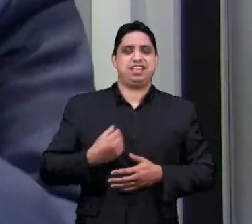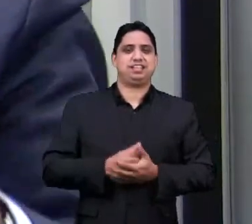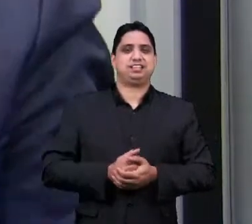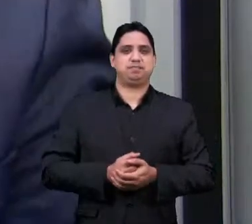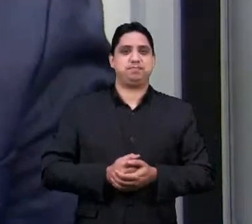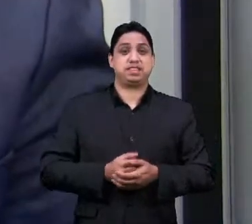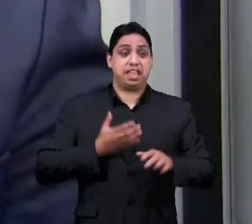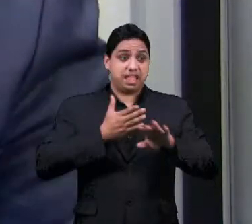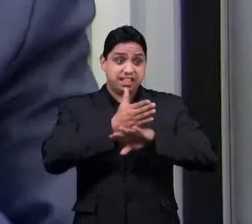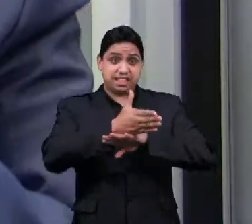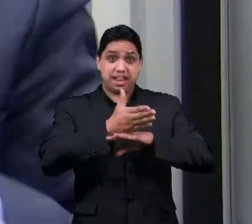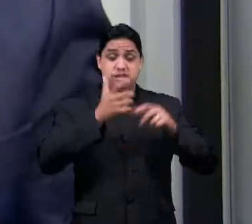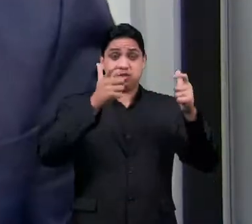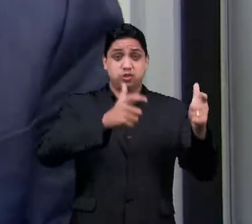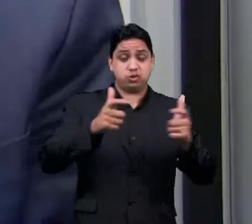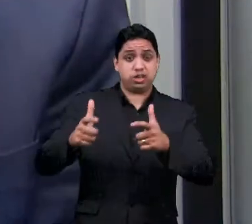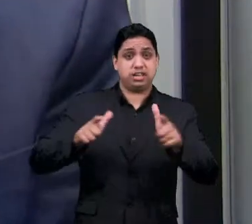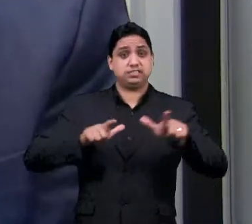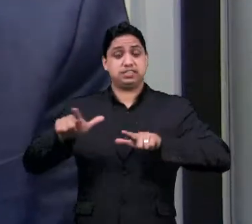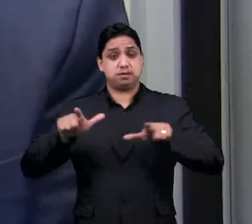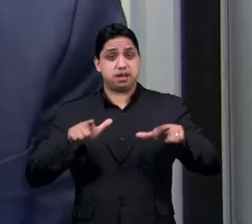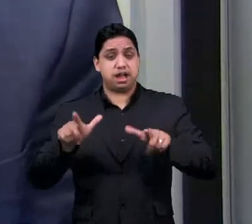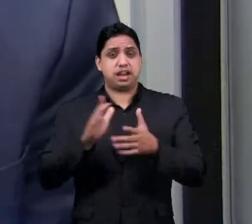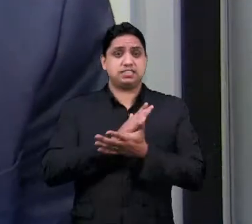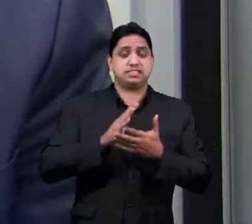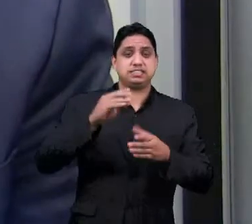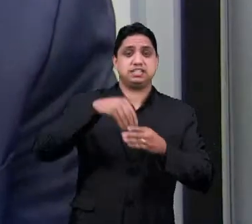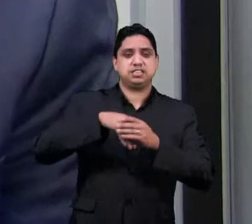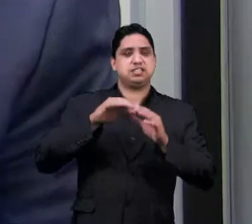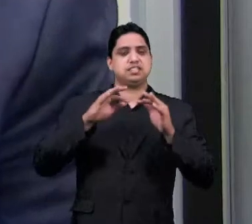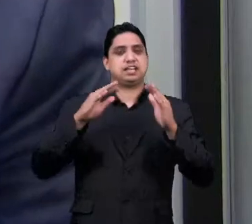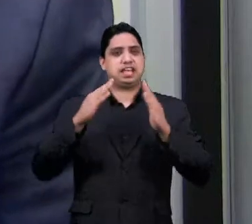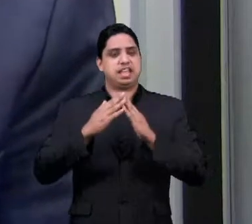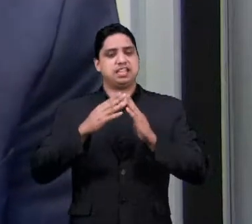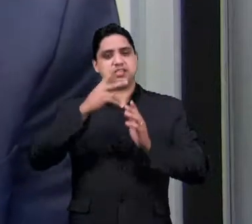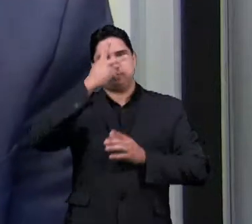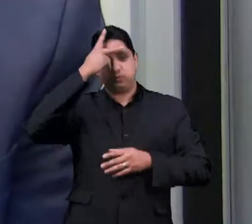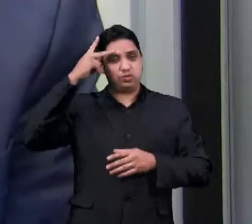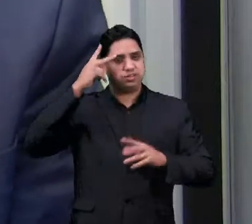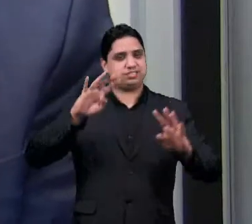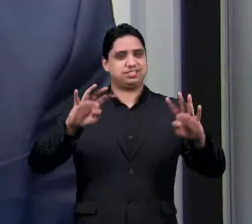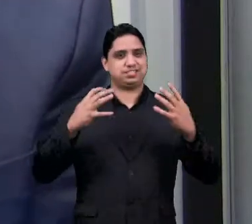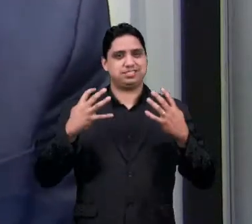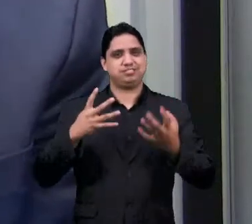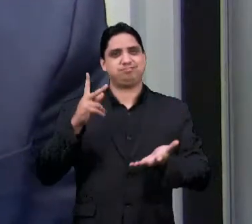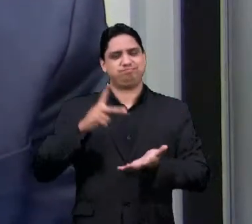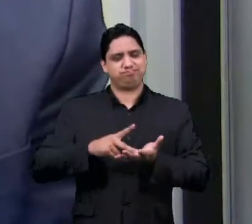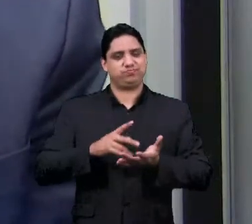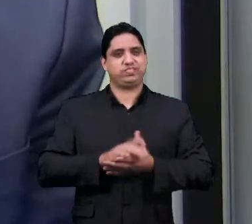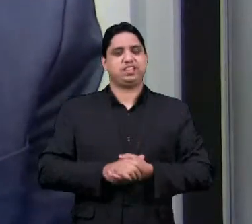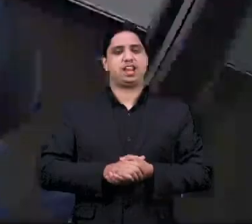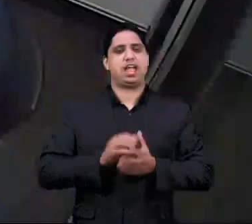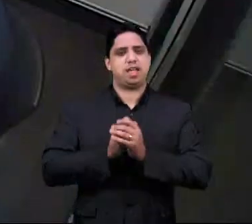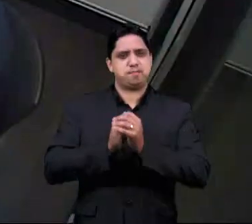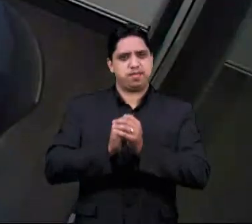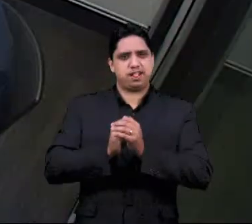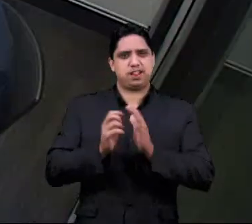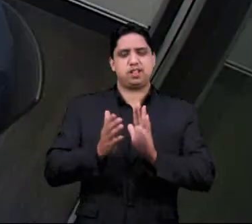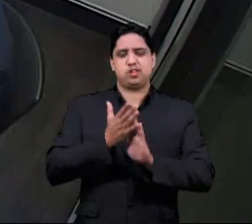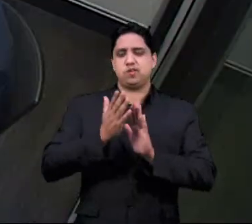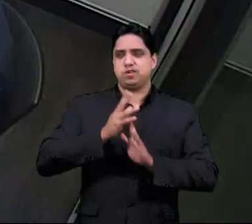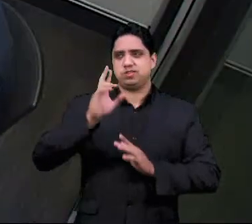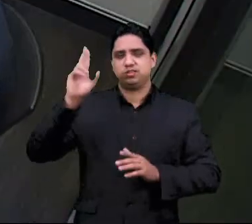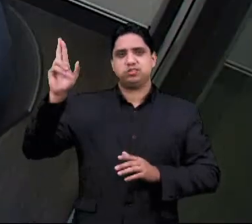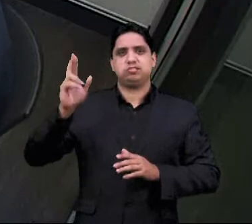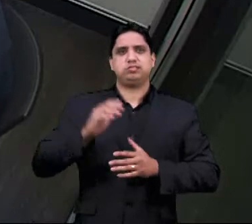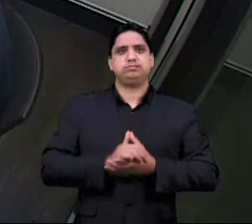às vezes nos locais de trabalho dos nossos irmãos, de todos aqueles que nos assistem, na verdade. Amém, louvado seja o nome do nosso Senhor Jesus. Eu